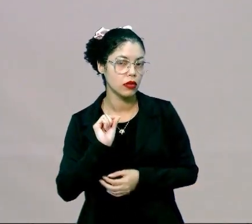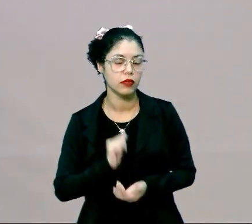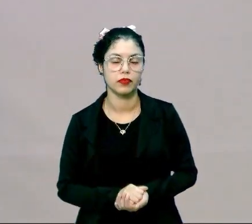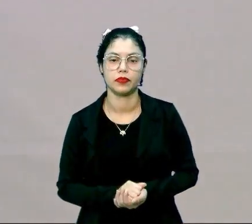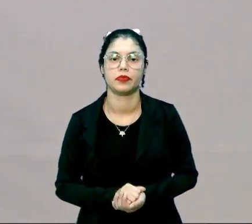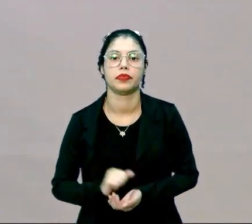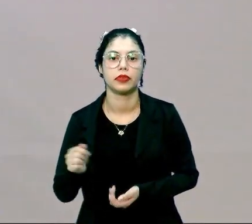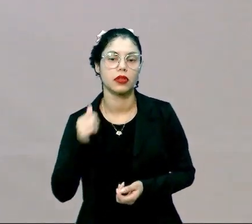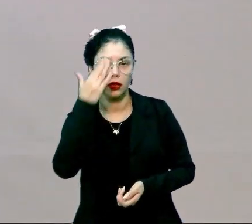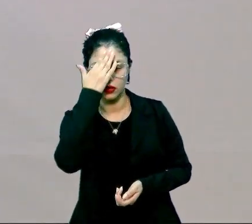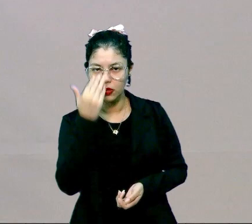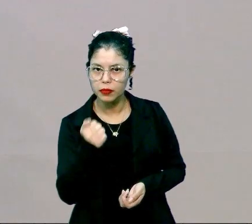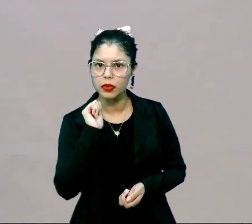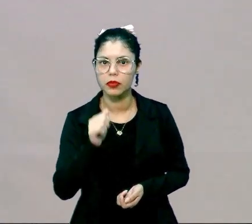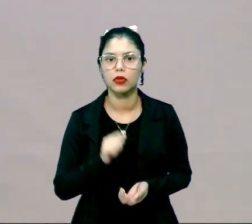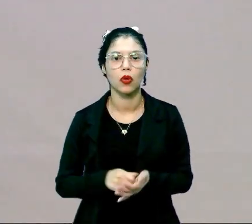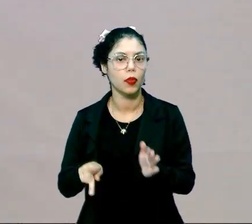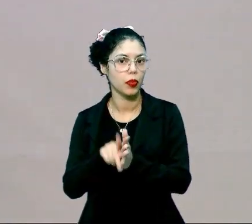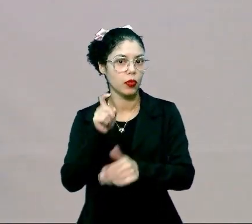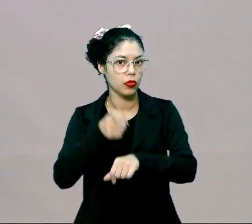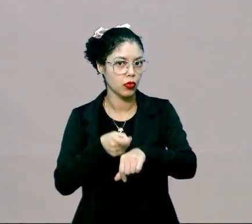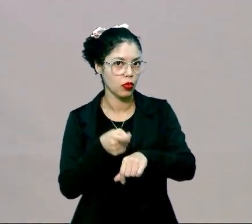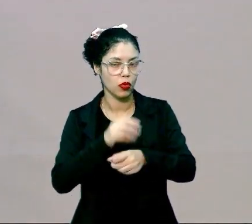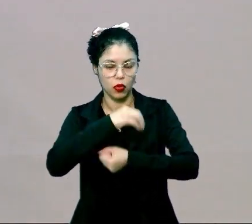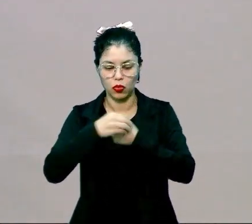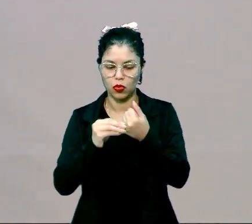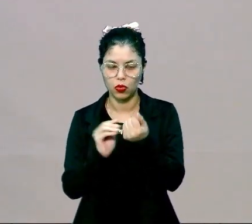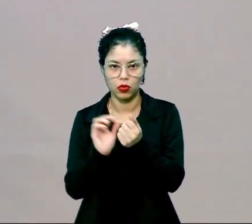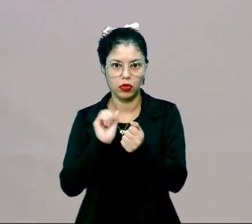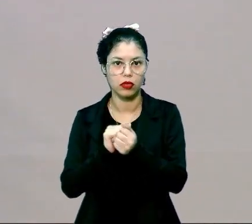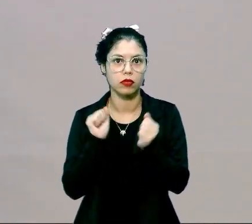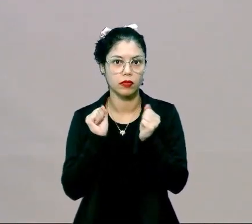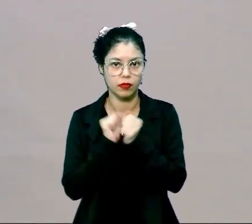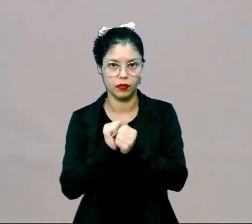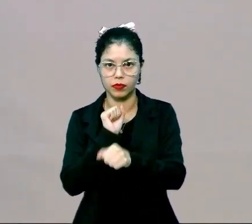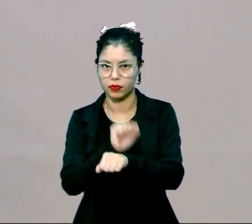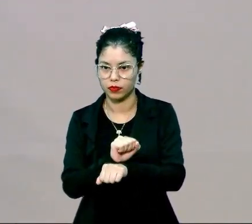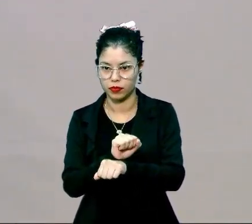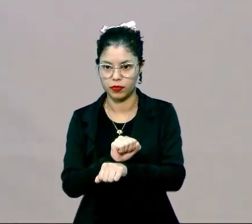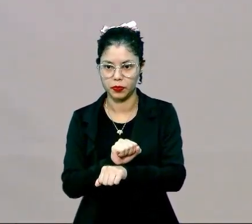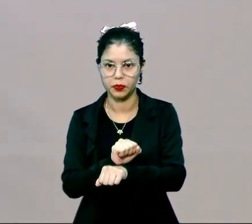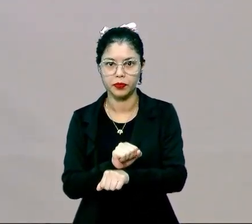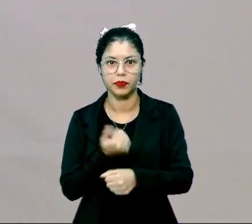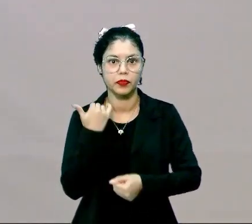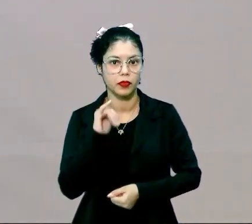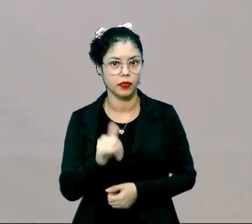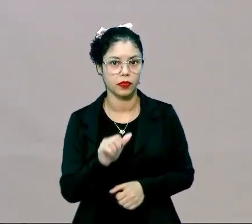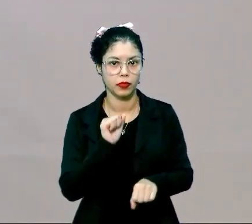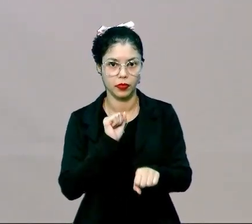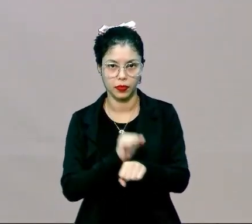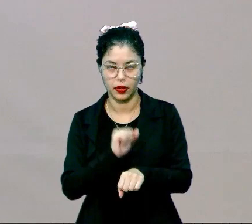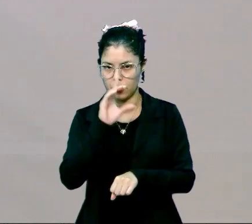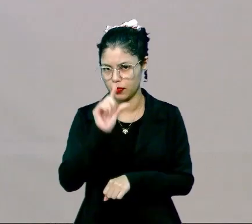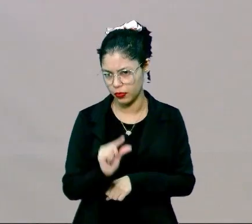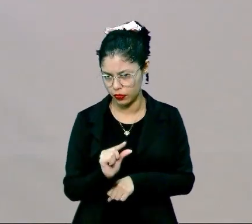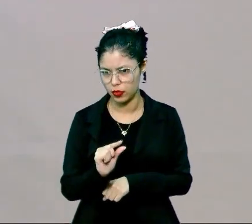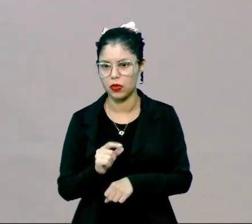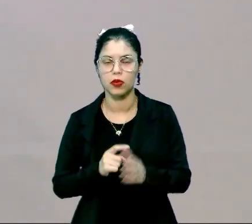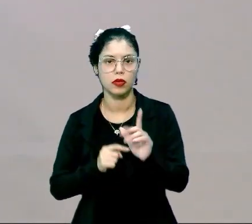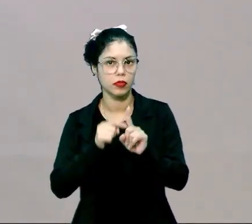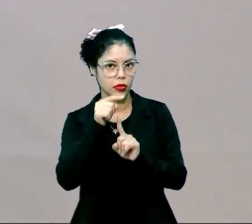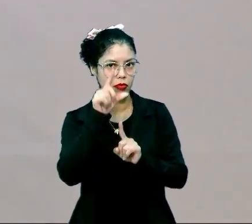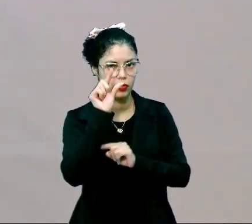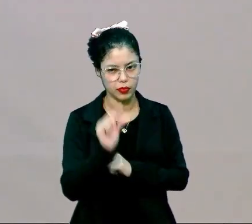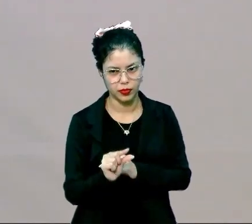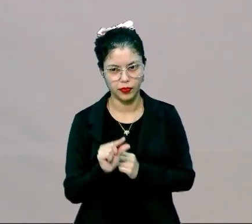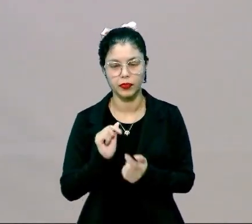seguinte: nós sabemos que no estado sólido as moléculas elas estão quietinhas, elas estão com a energia cinética baixa, porque a temperatura é